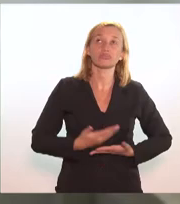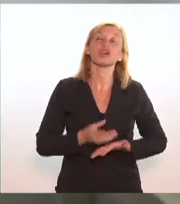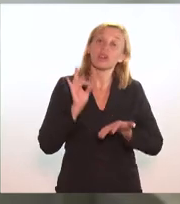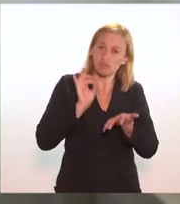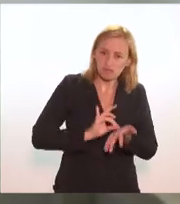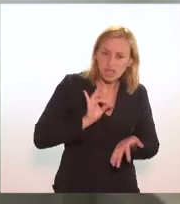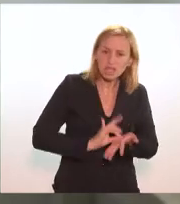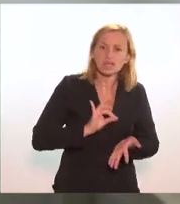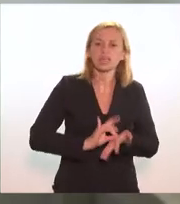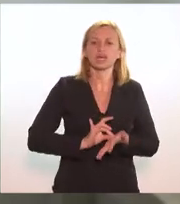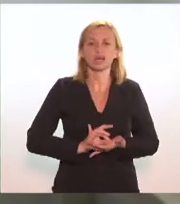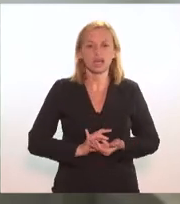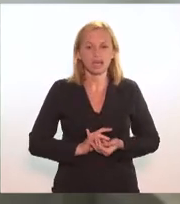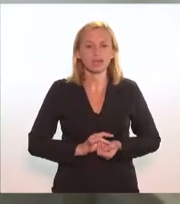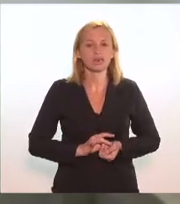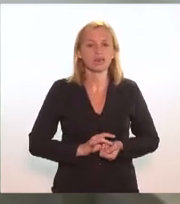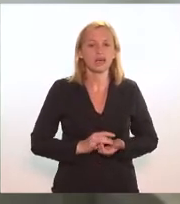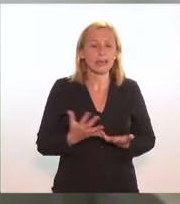verdadeira